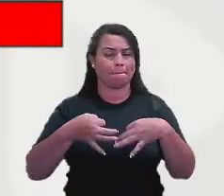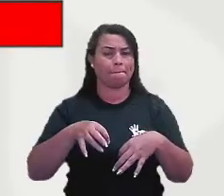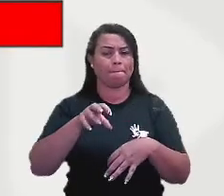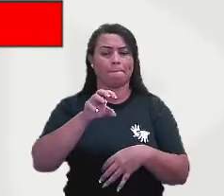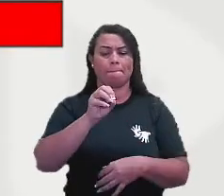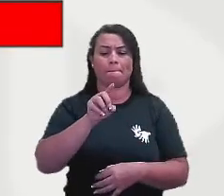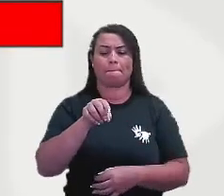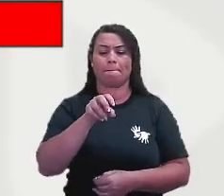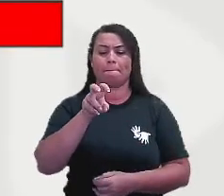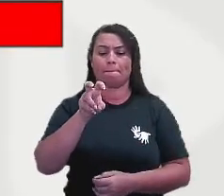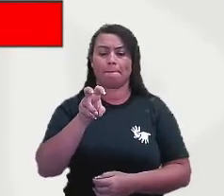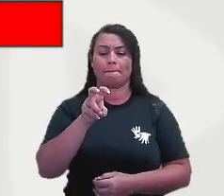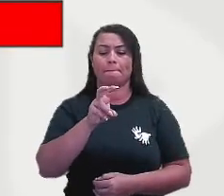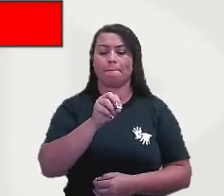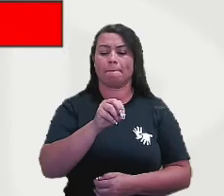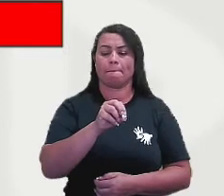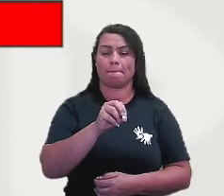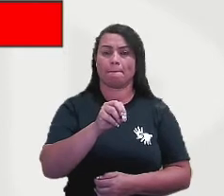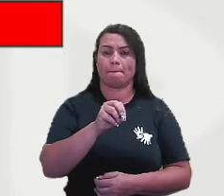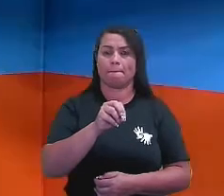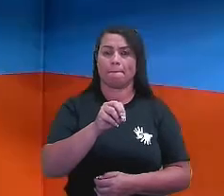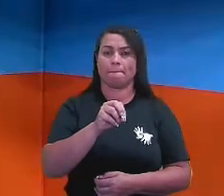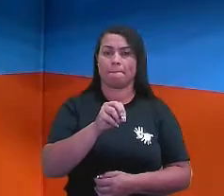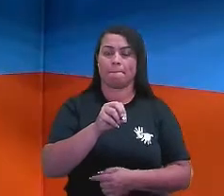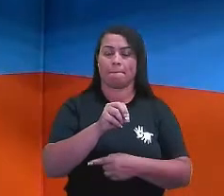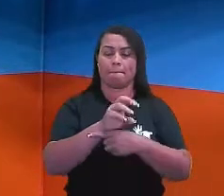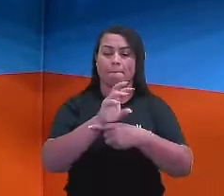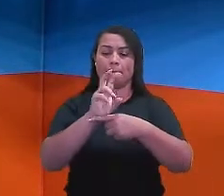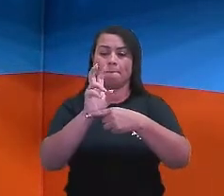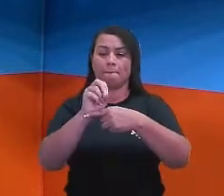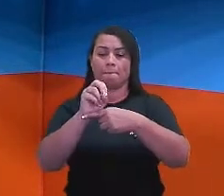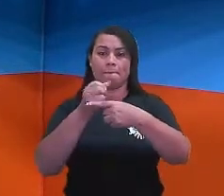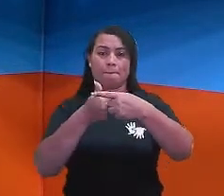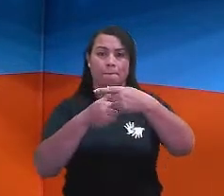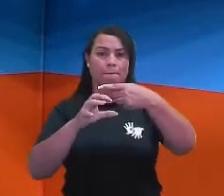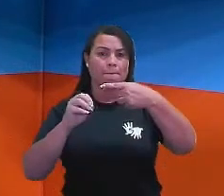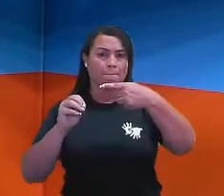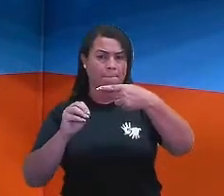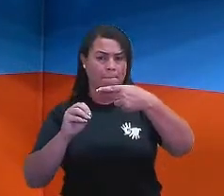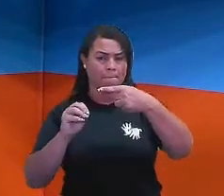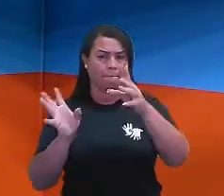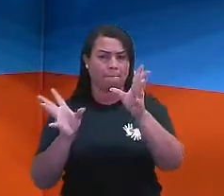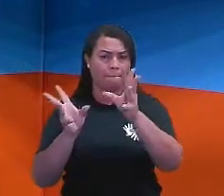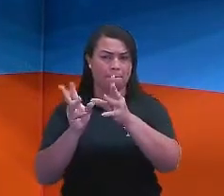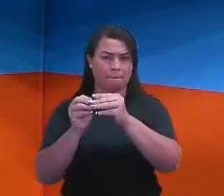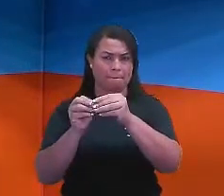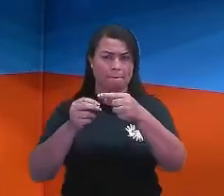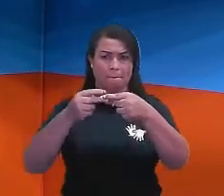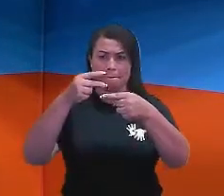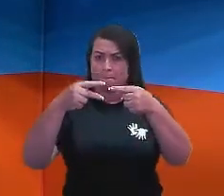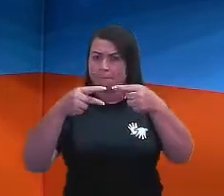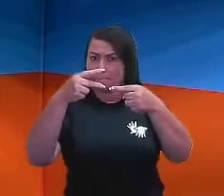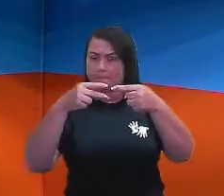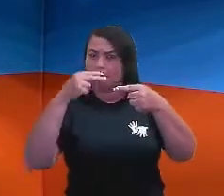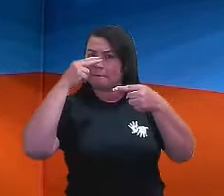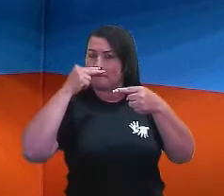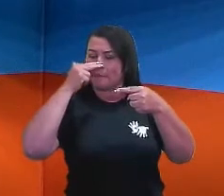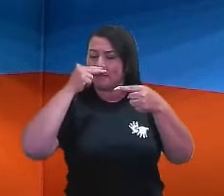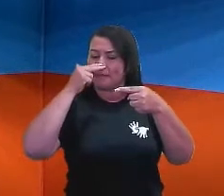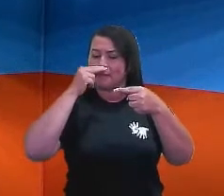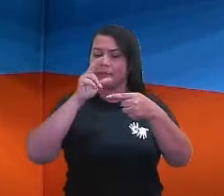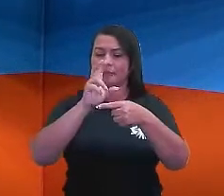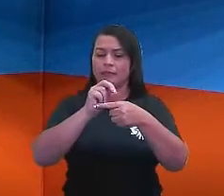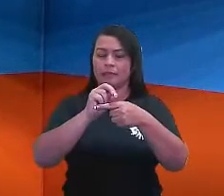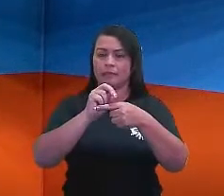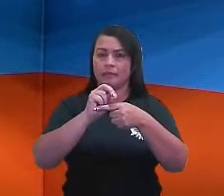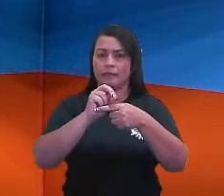é a ideia? 50 sobre 100. Lembra que eu tenho que simplificar tanto o numerador quanto o denominador por o mesmo valor?